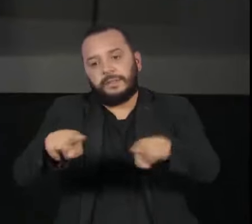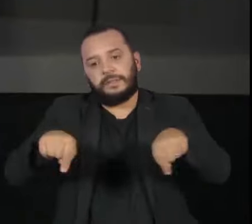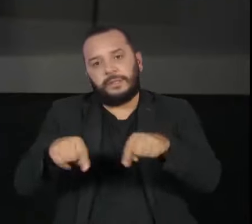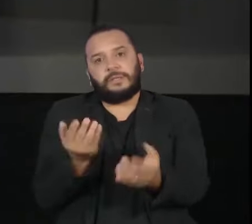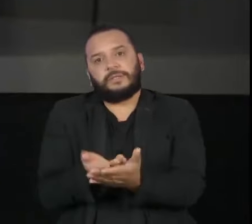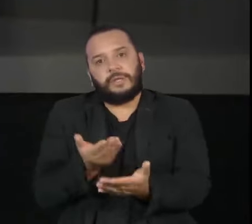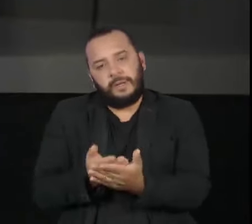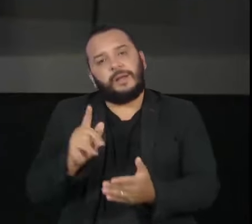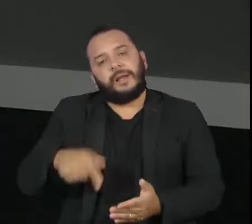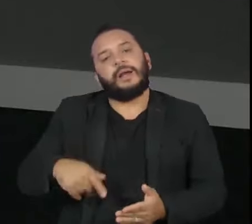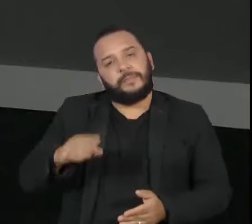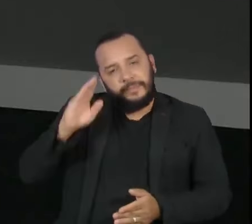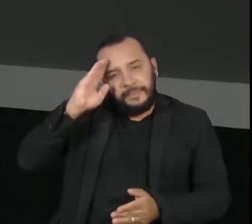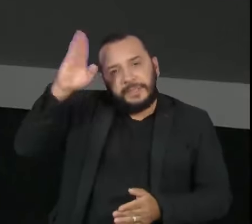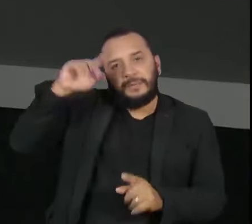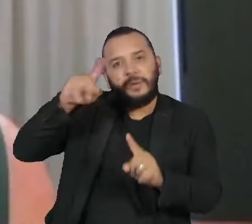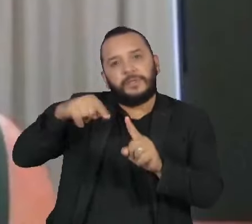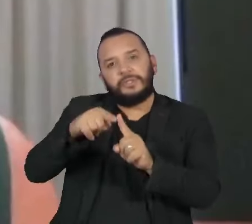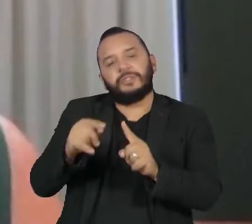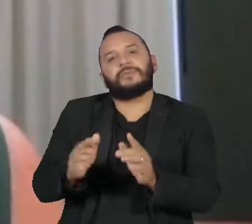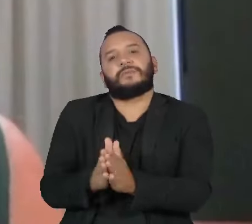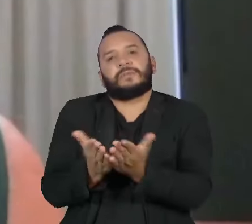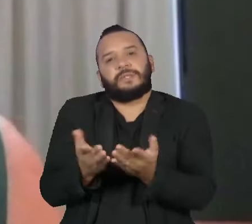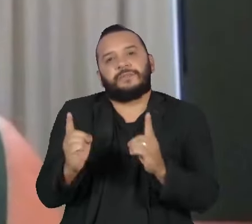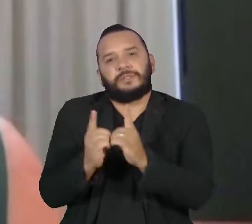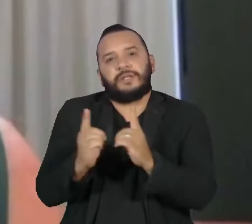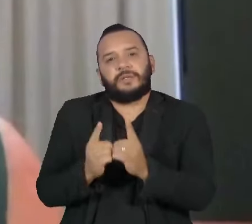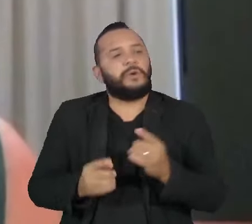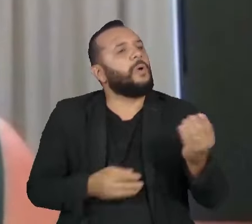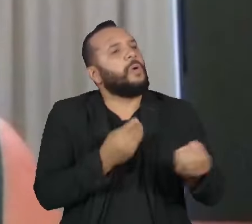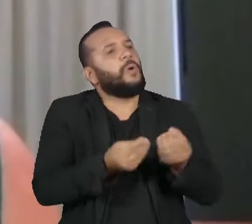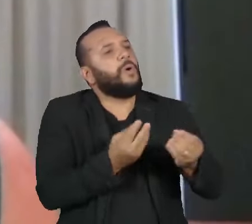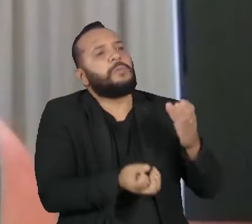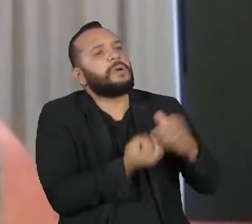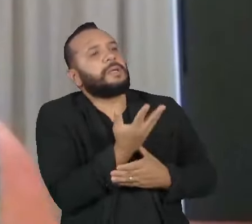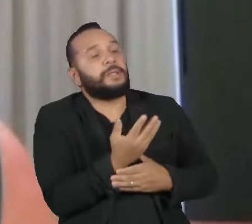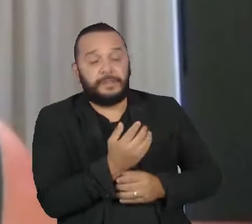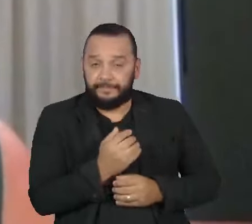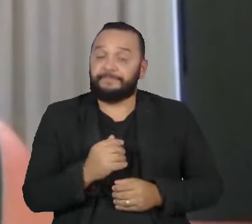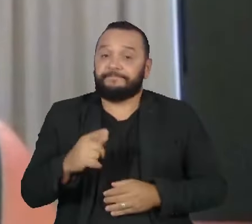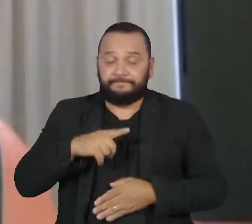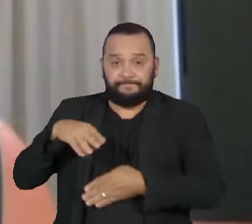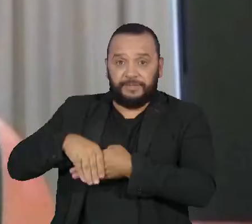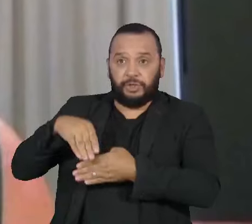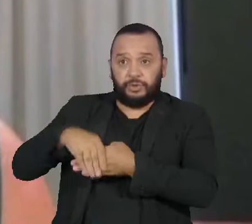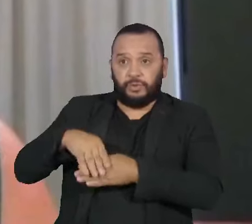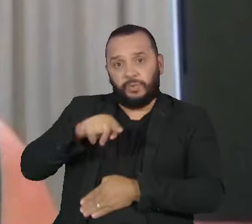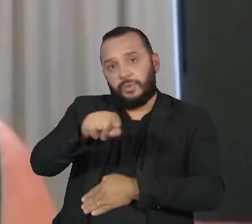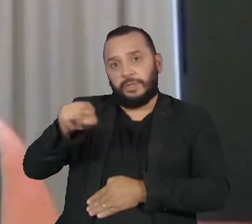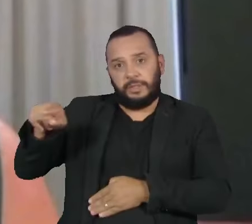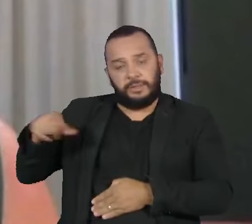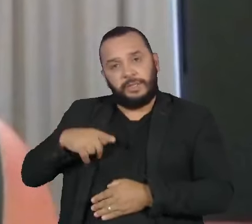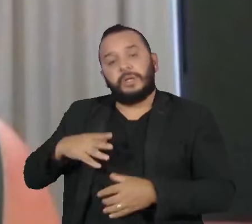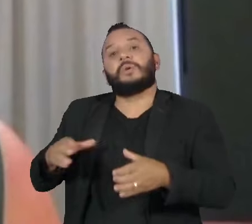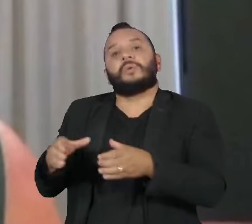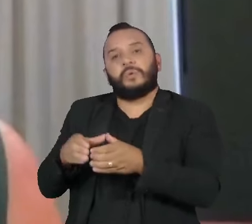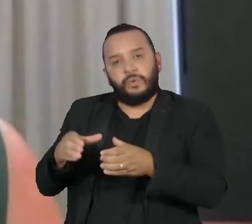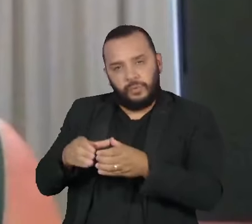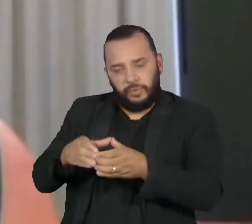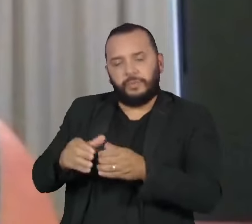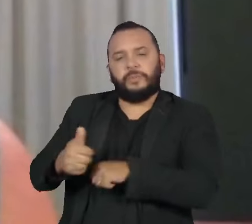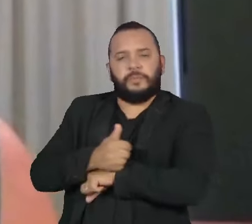função do livro didático. Como ele é feito? Cada editora tem na sua estrutura uma equipe muito